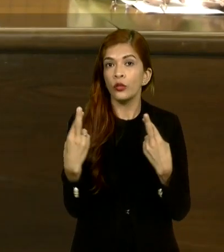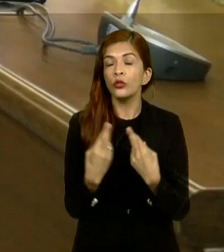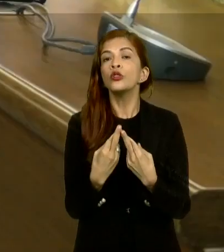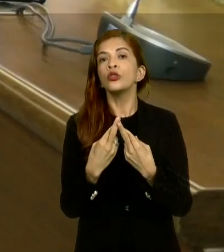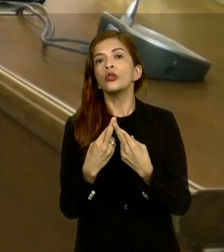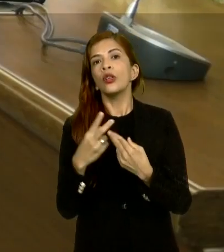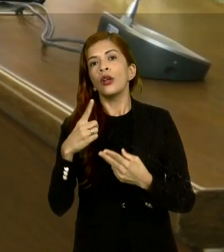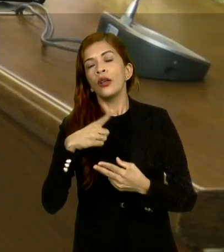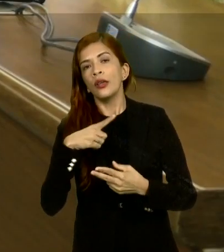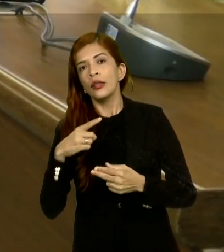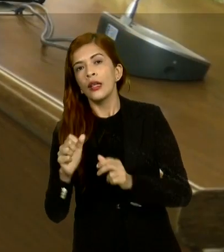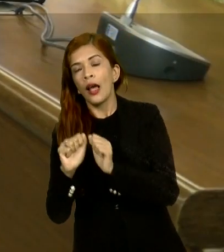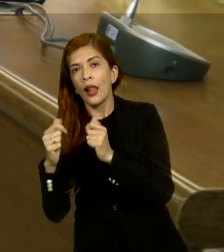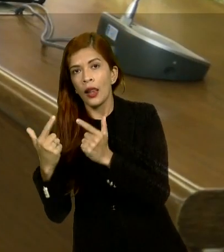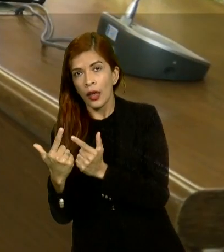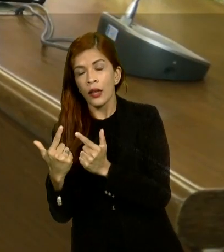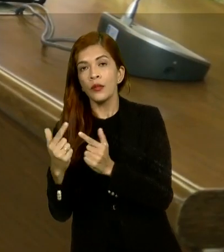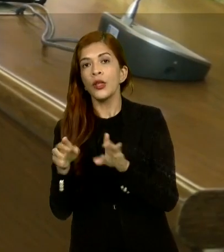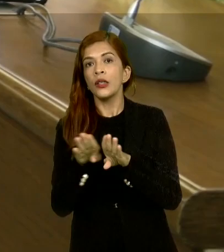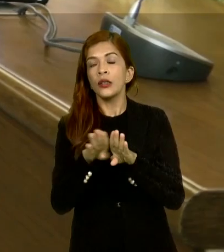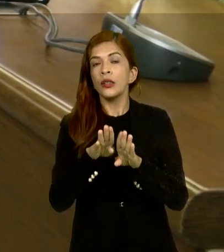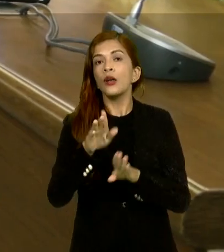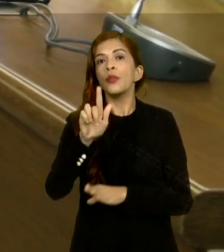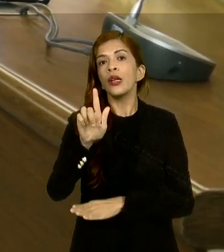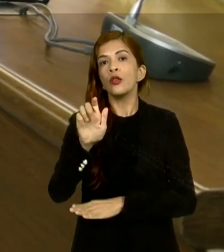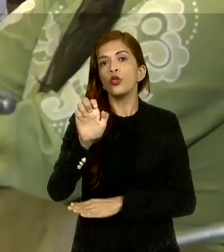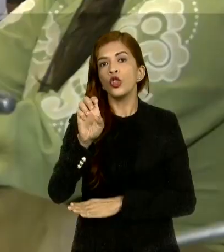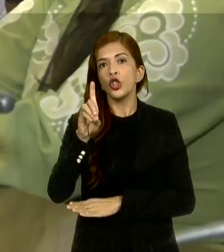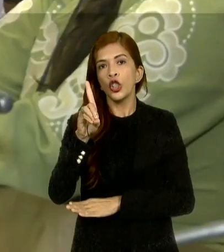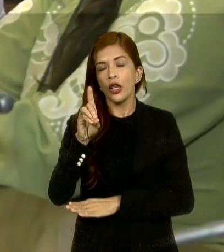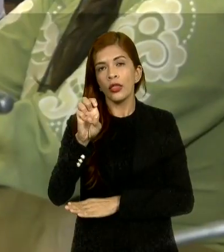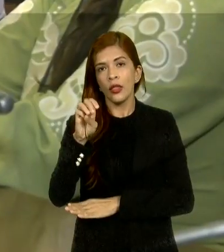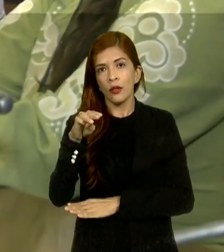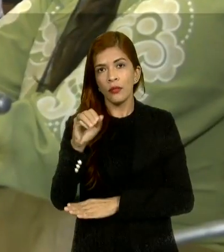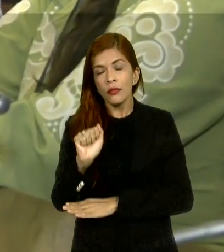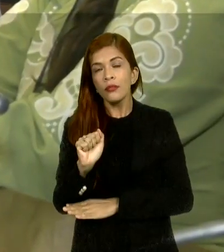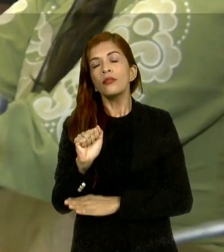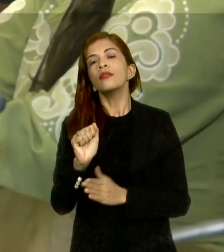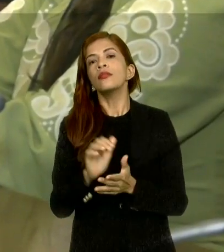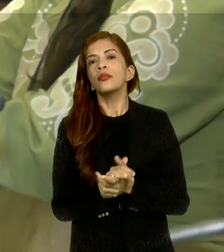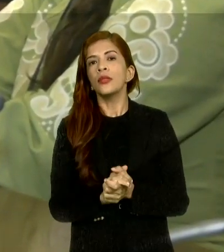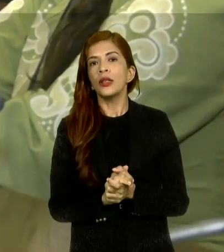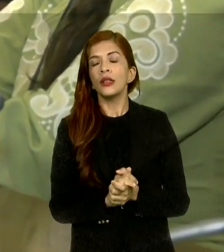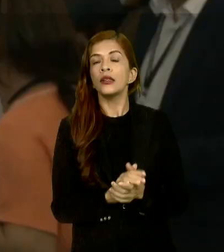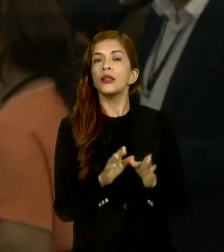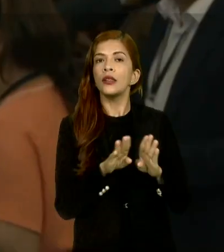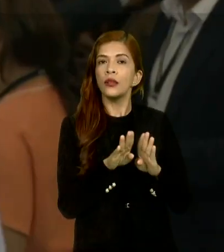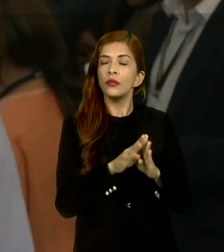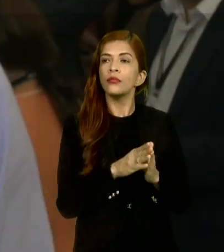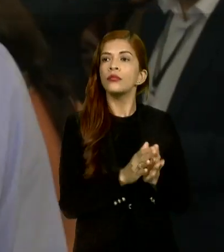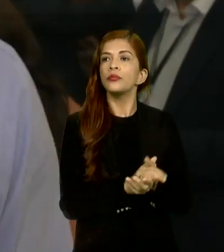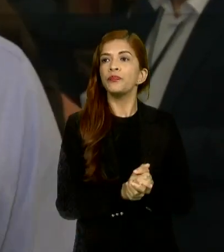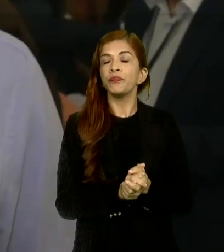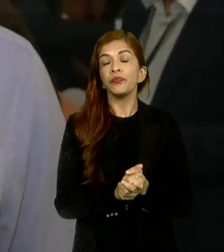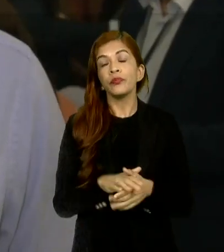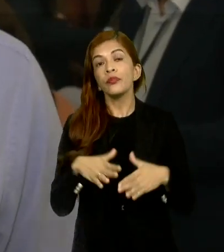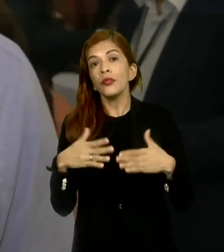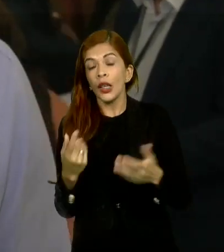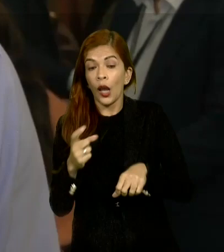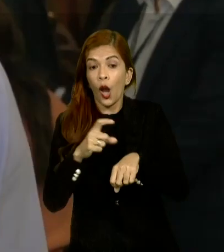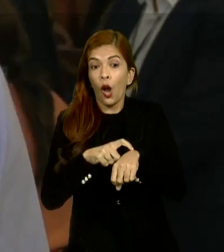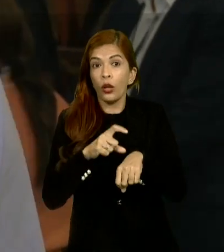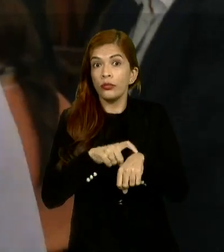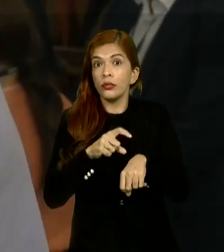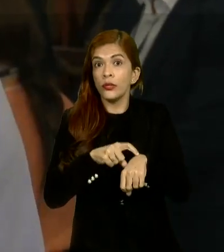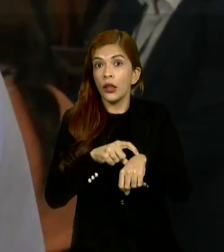da Alema em parceria com o Grupo de Esposas de Deputados do Maranhão, o GEDEMA, e com o Gabinete Militar da Casa. É o momento que a gente começa a